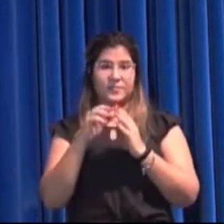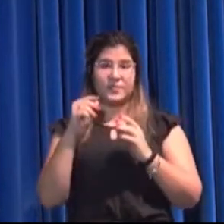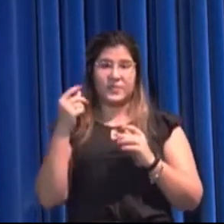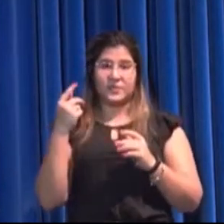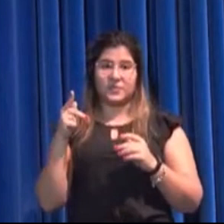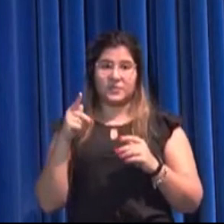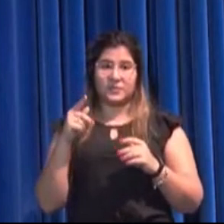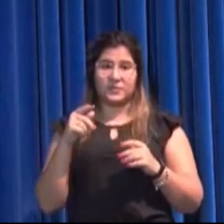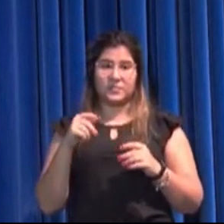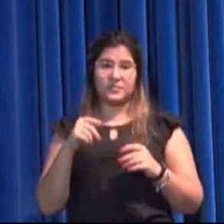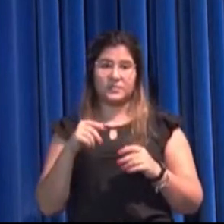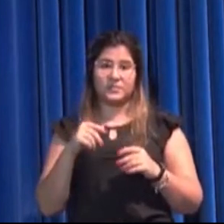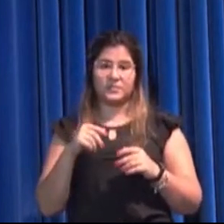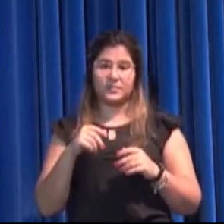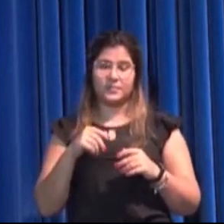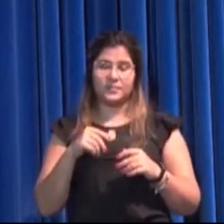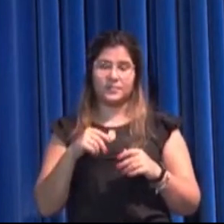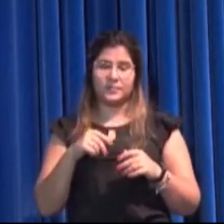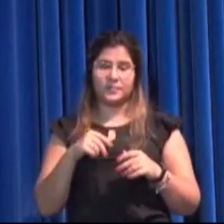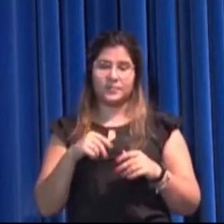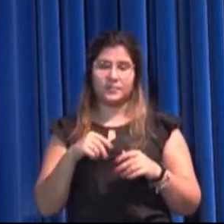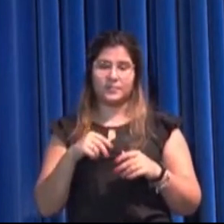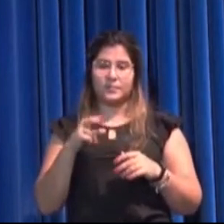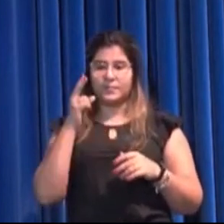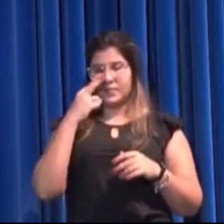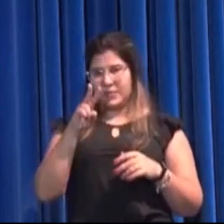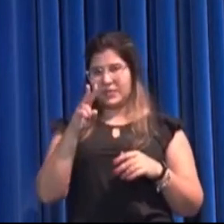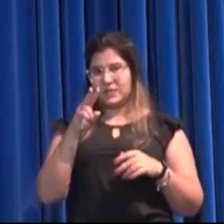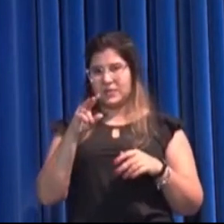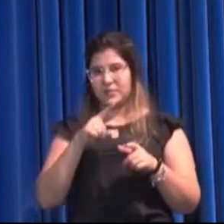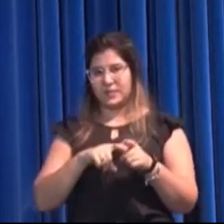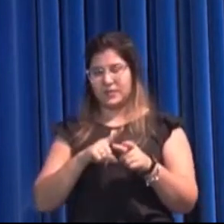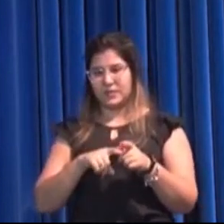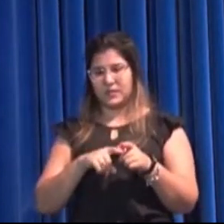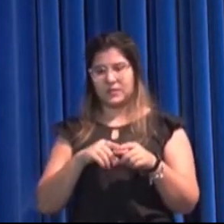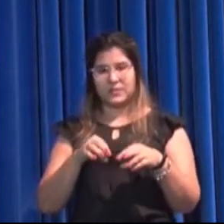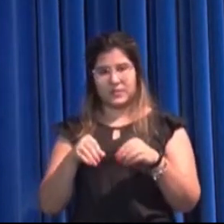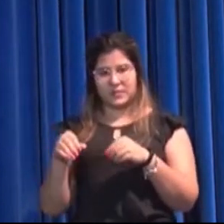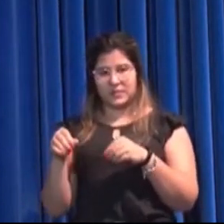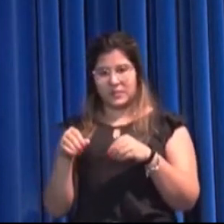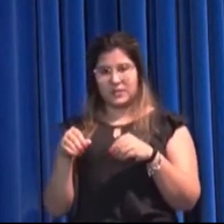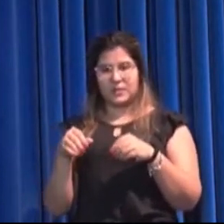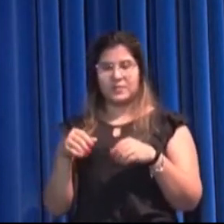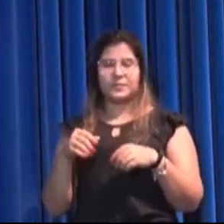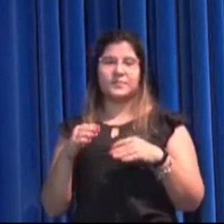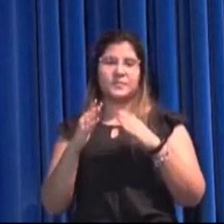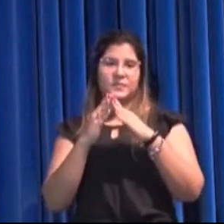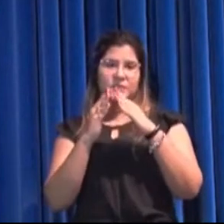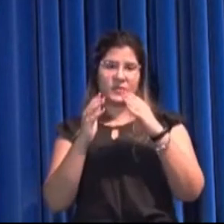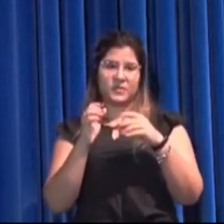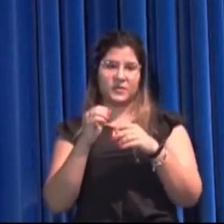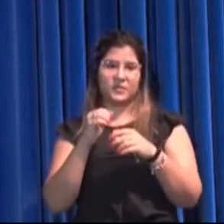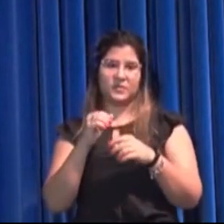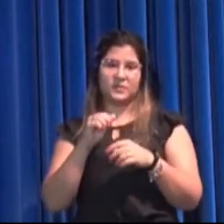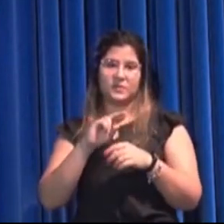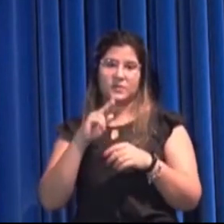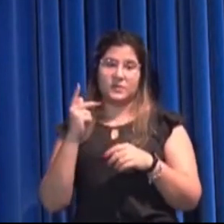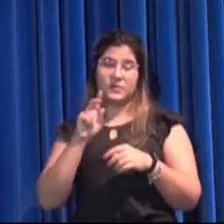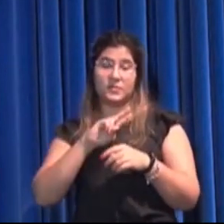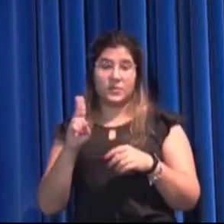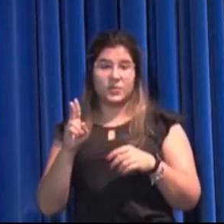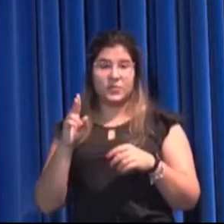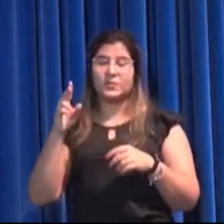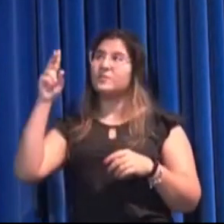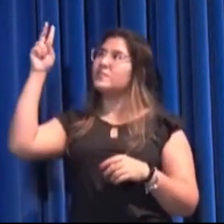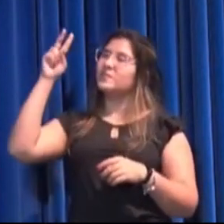deste a seus pais, para esta cidade que escolheste, e para a casa que edifiquei ao teu nome. Ouve